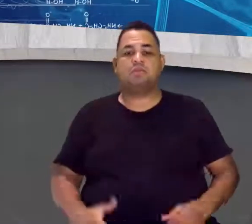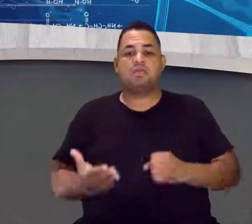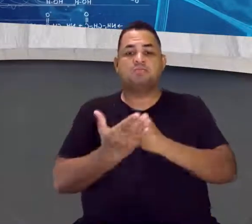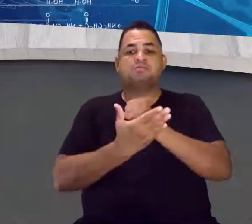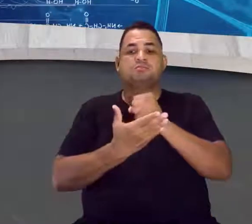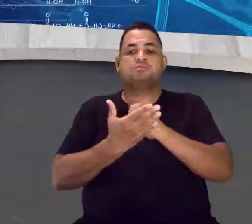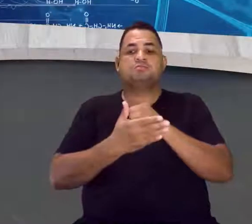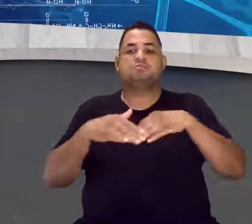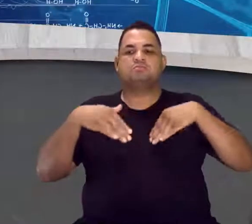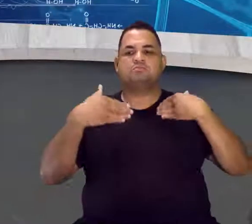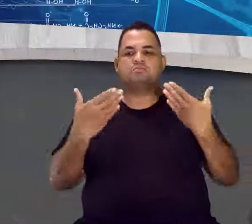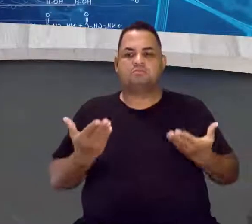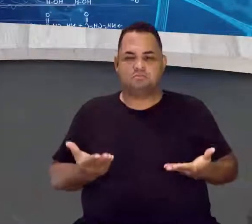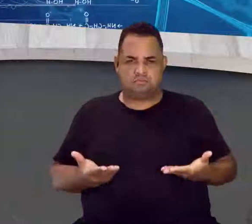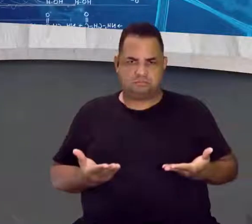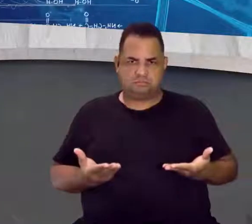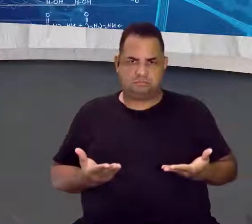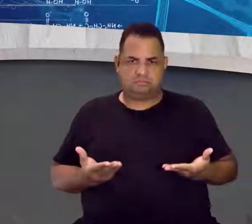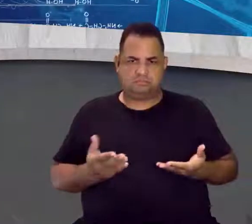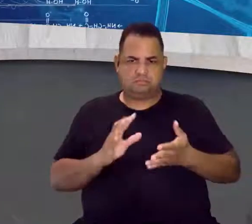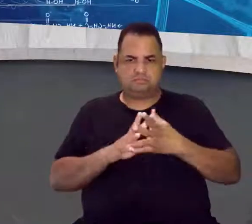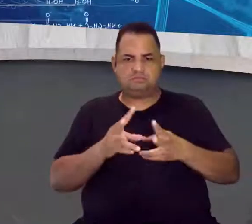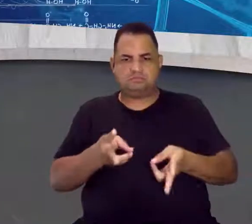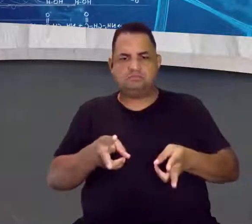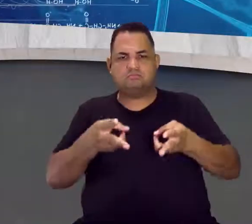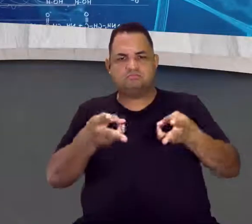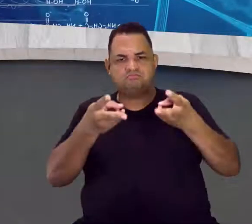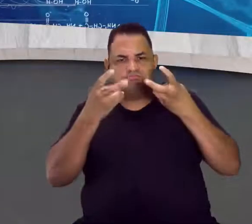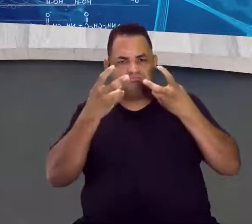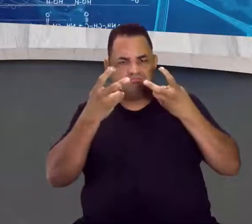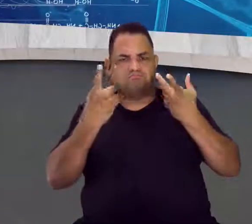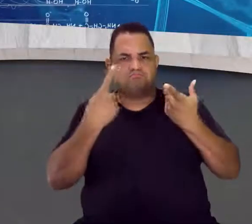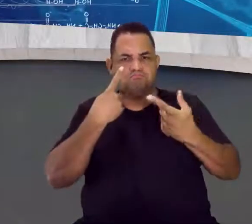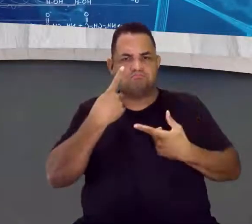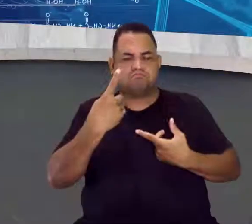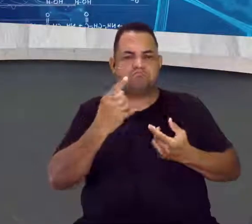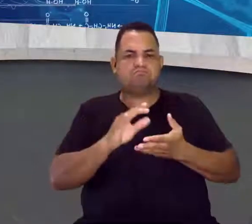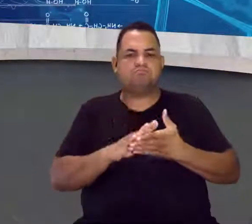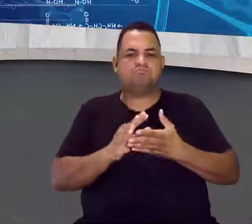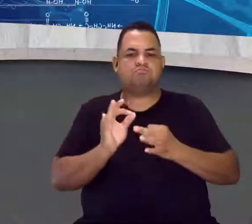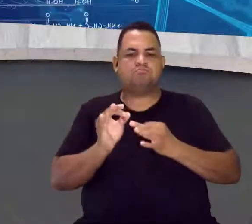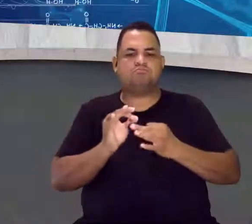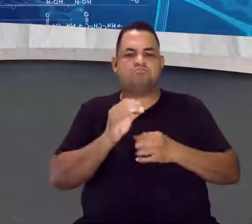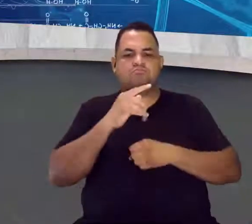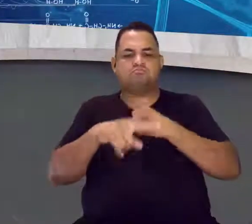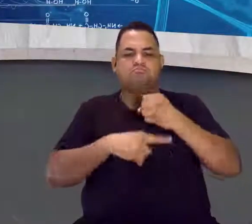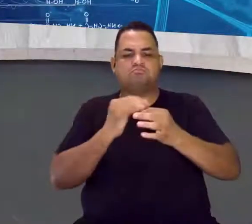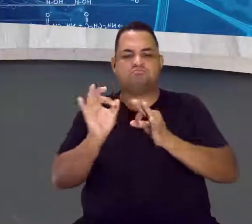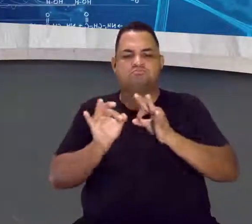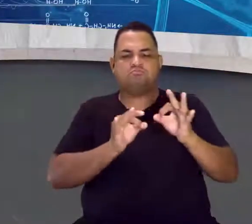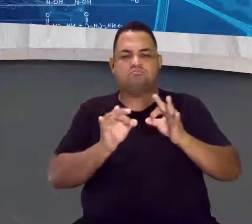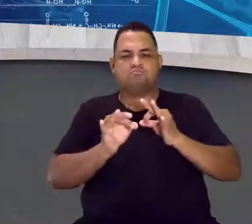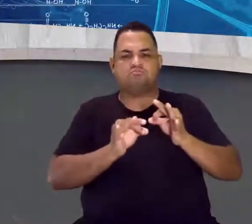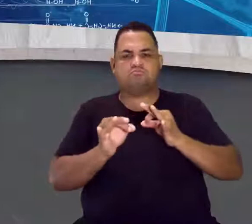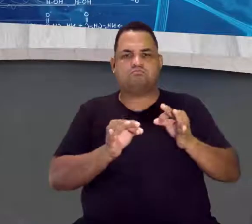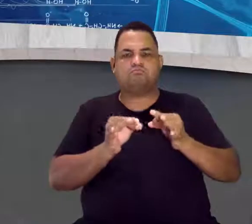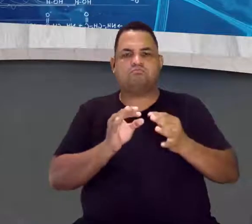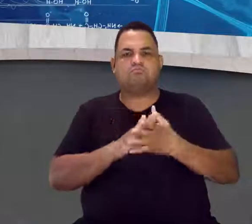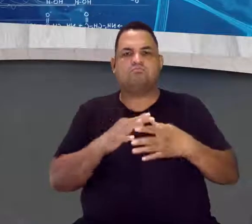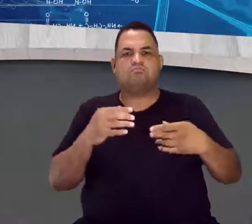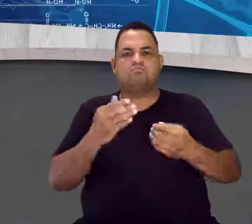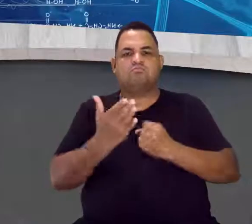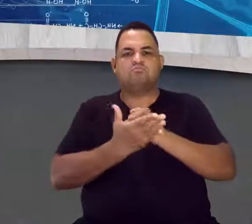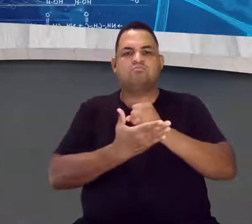quando a gente for trabalhar, nós vamos observar que os átomos que formam as bases, eles estão ligados